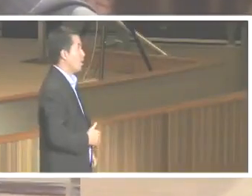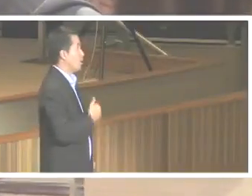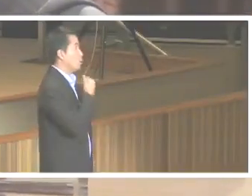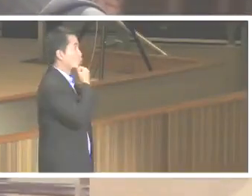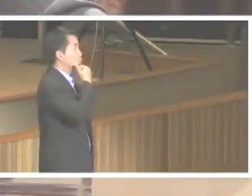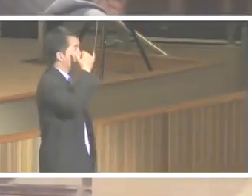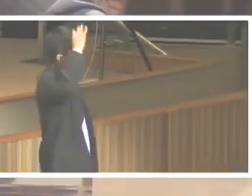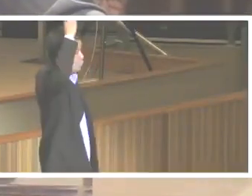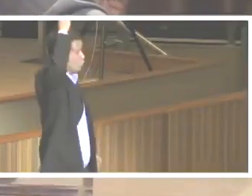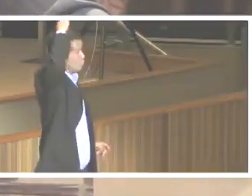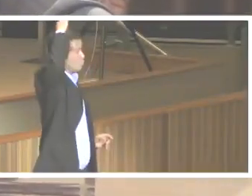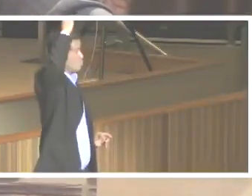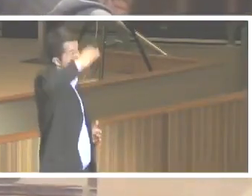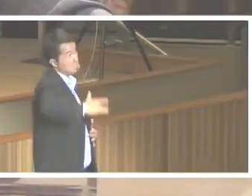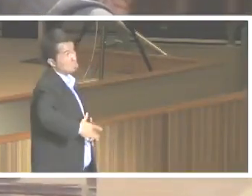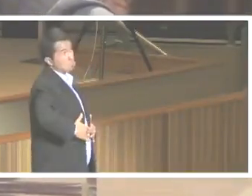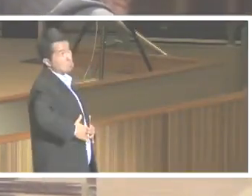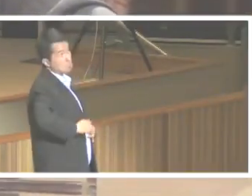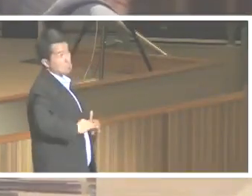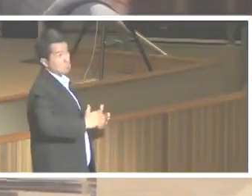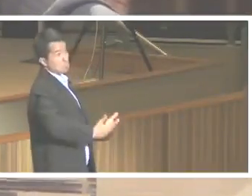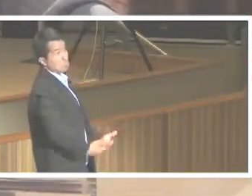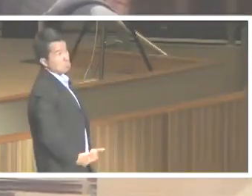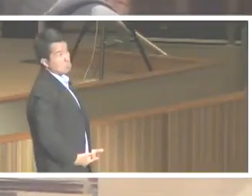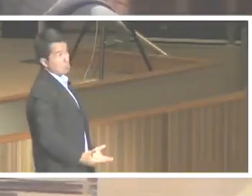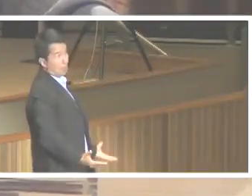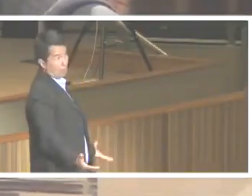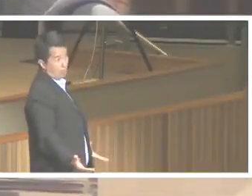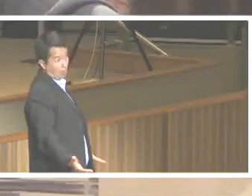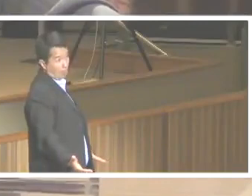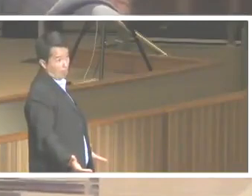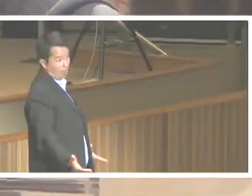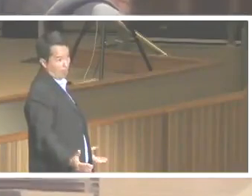espírito santo uau